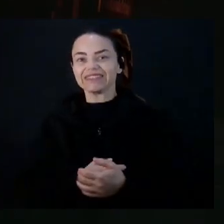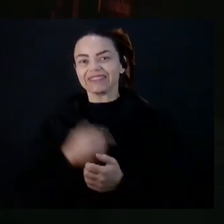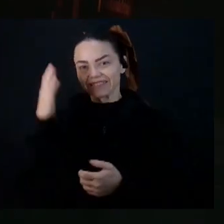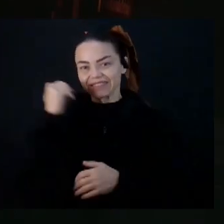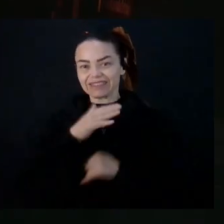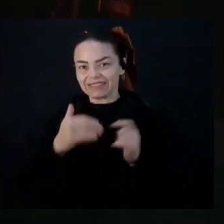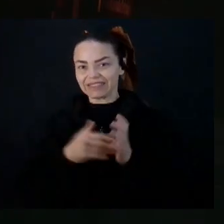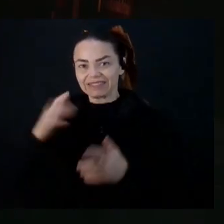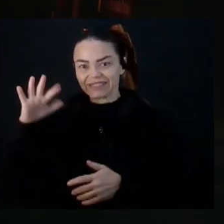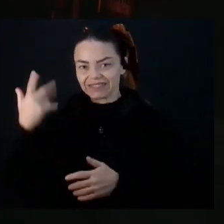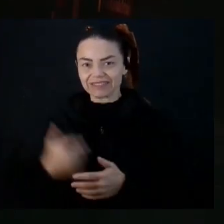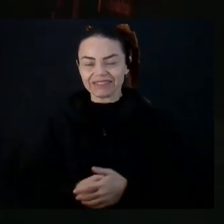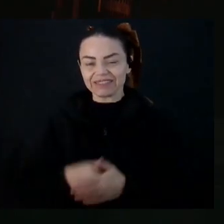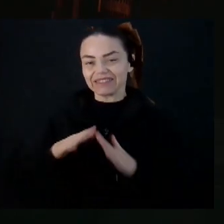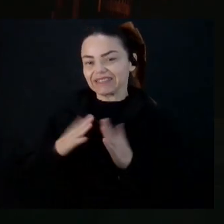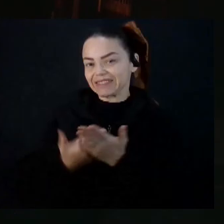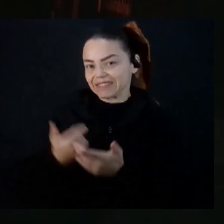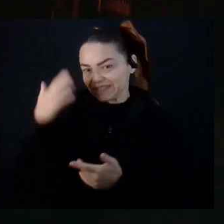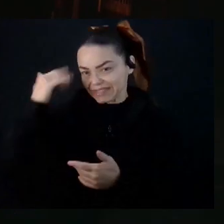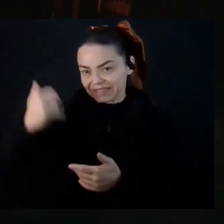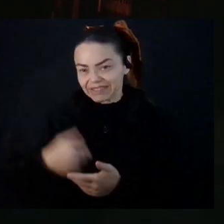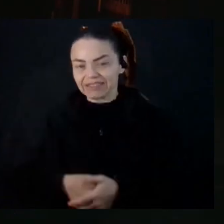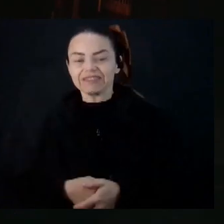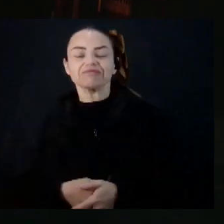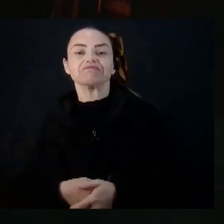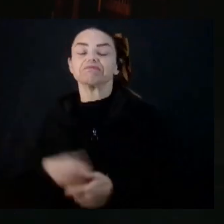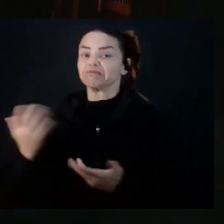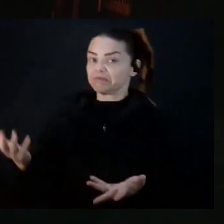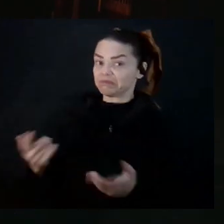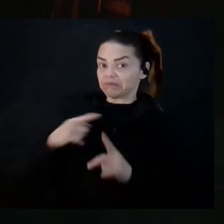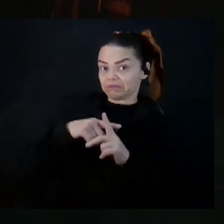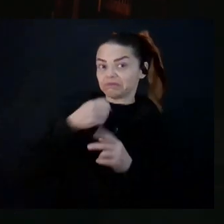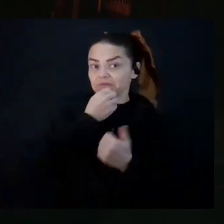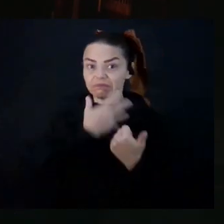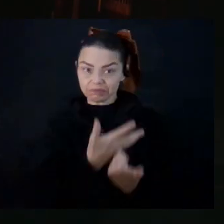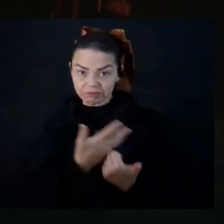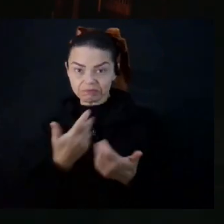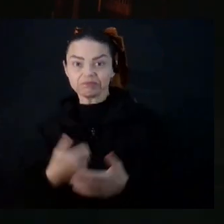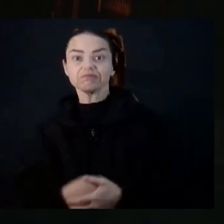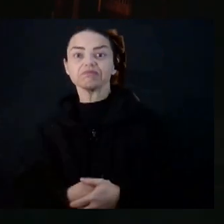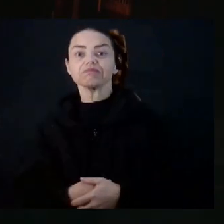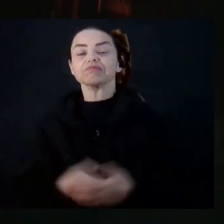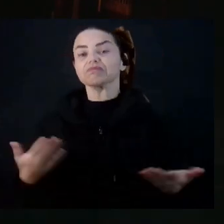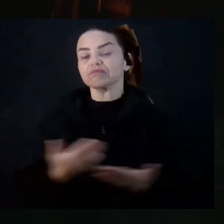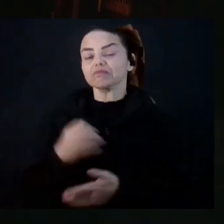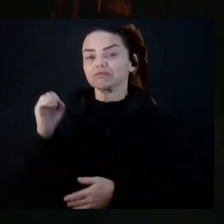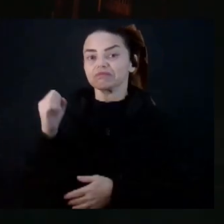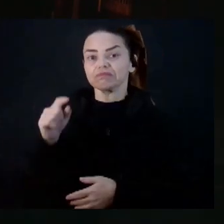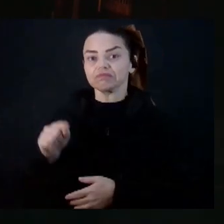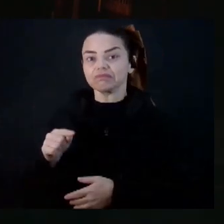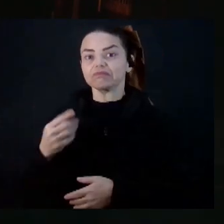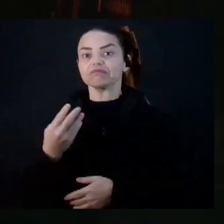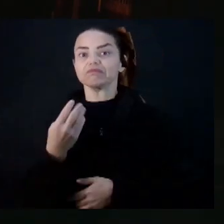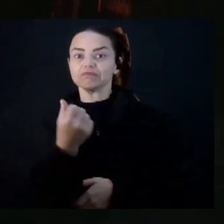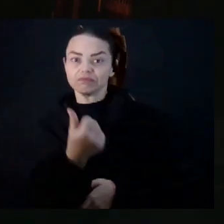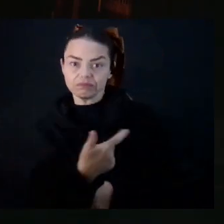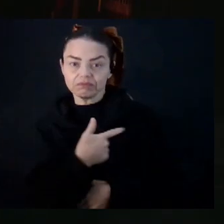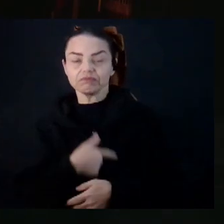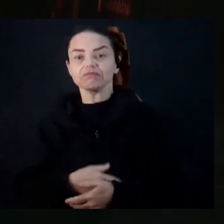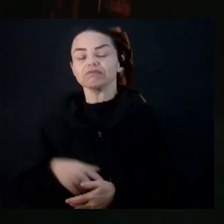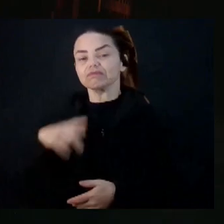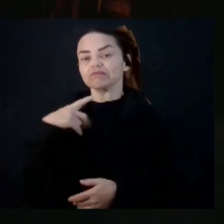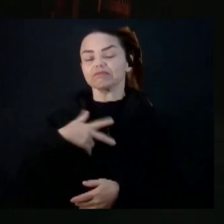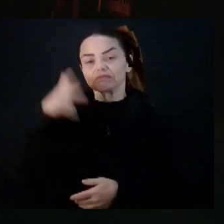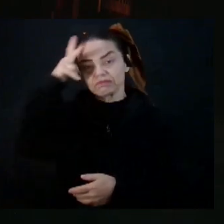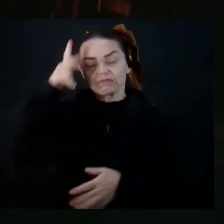na escola. Quem sabe não seja positivo isso para você, né? Agora 8h46, a produção está me avisando que nós temos algumas perguntas,